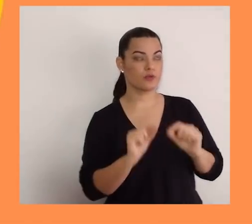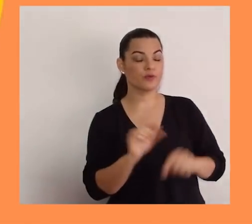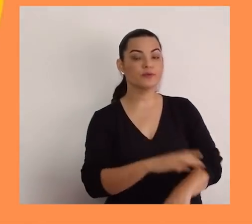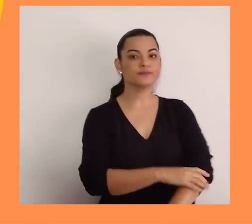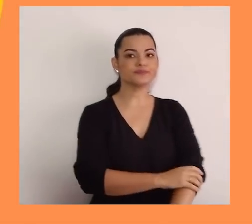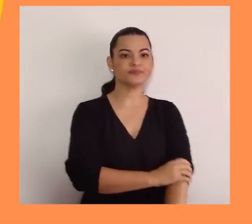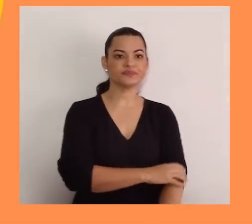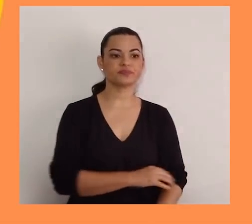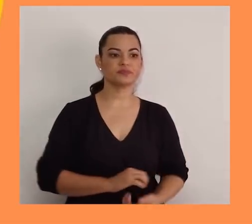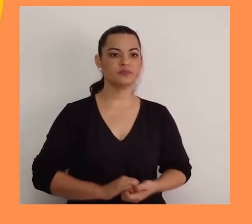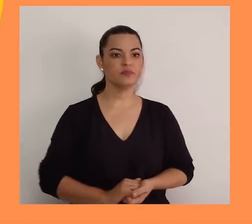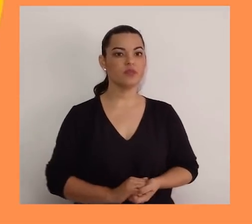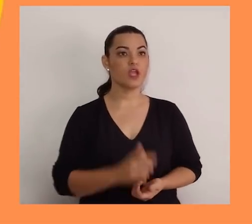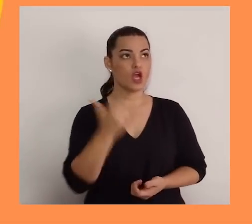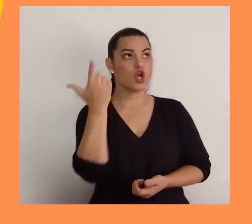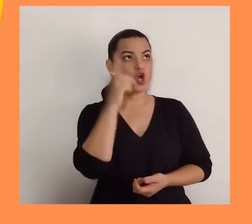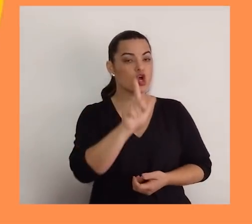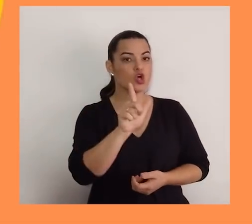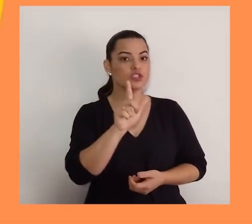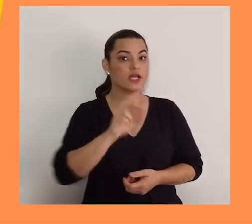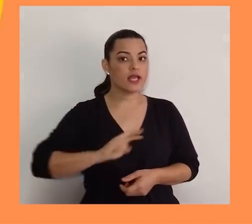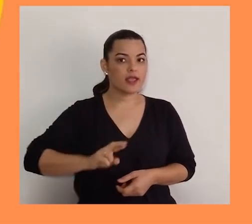Grande Rabanete?